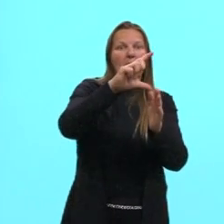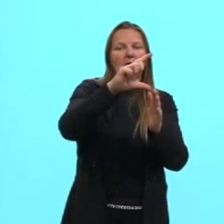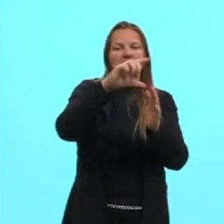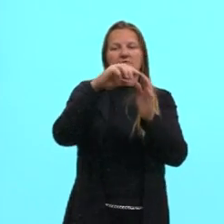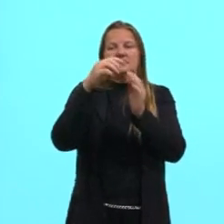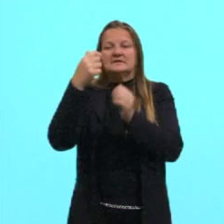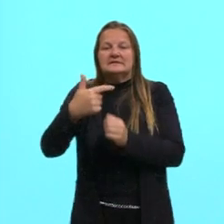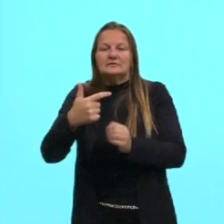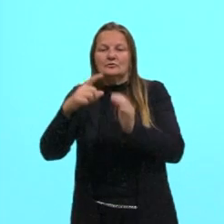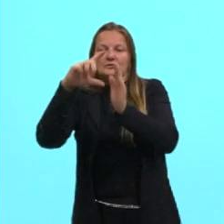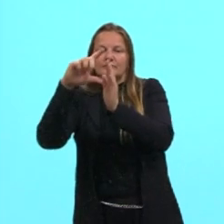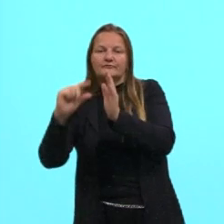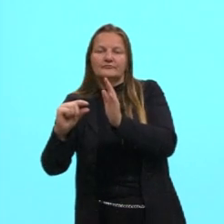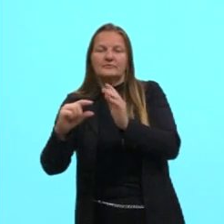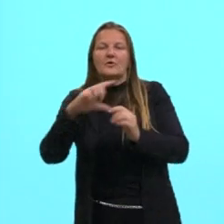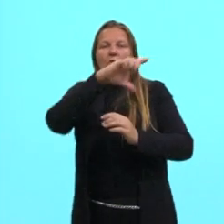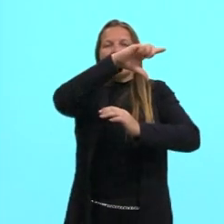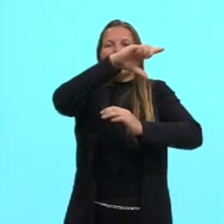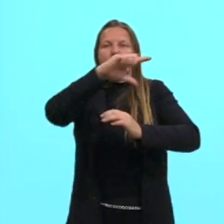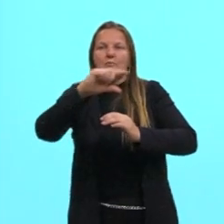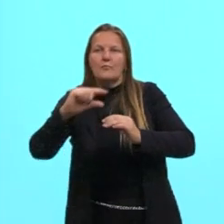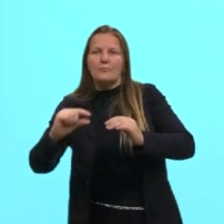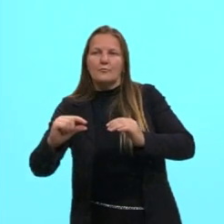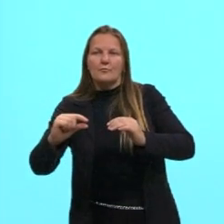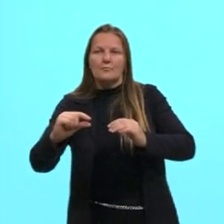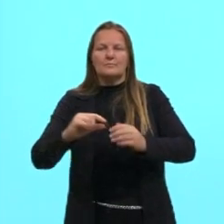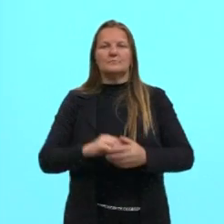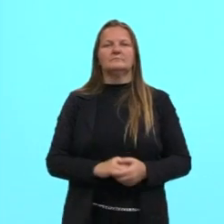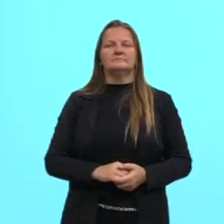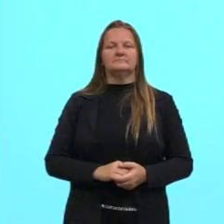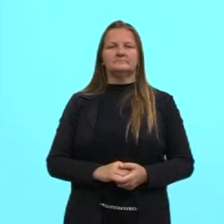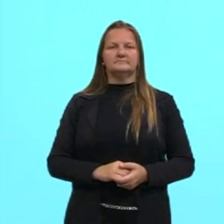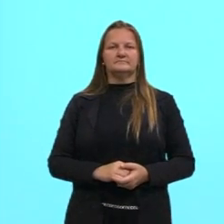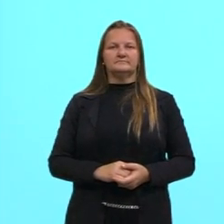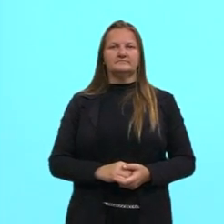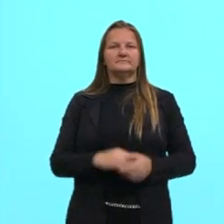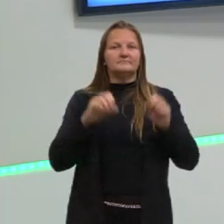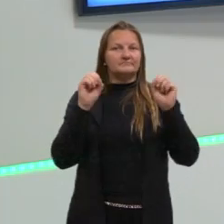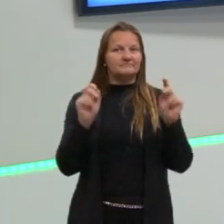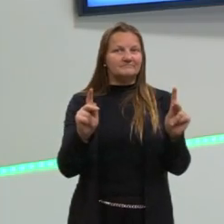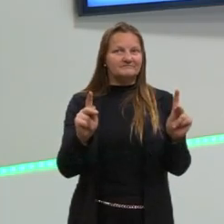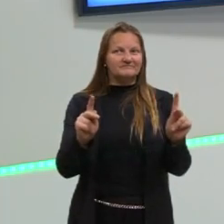parte né nos produtos então eu tenho uma redução ok